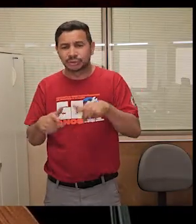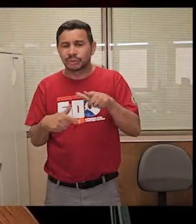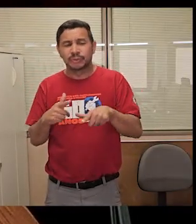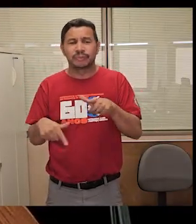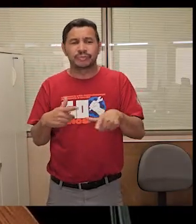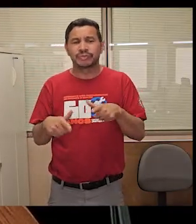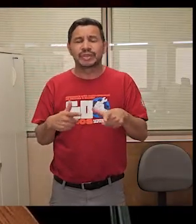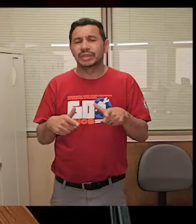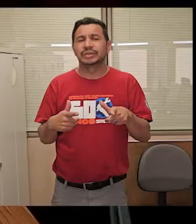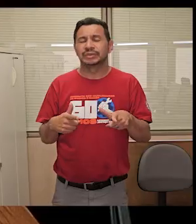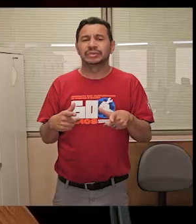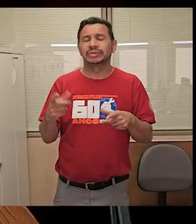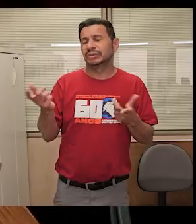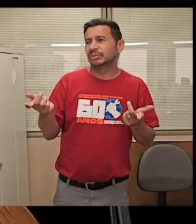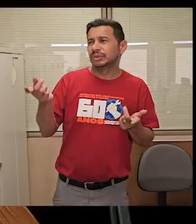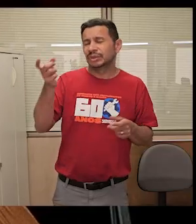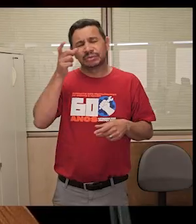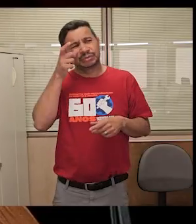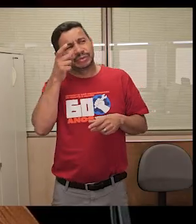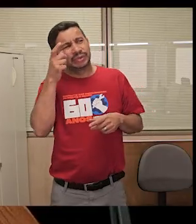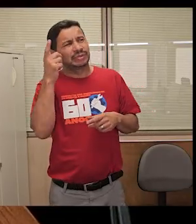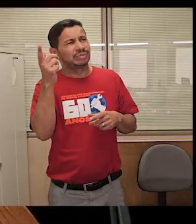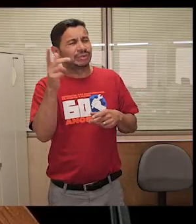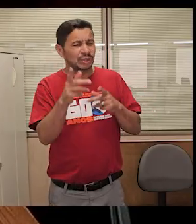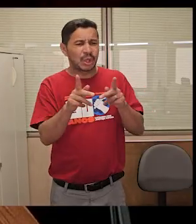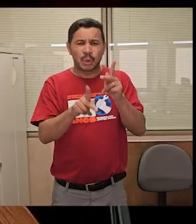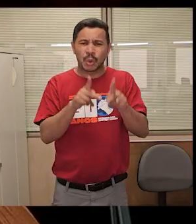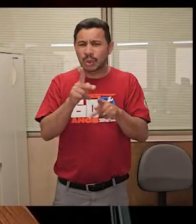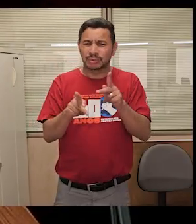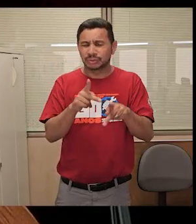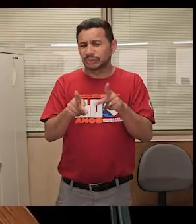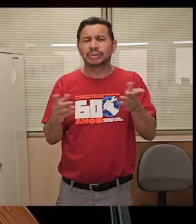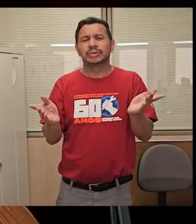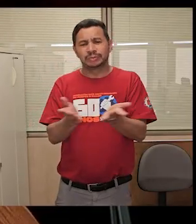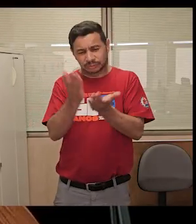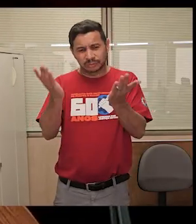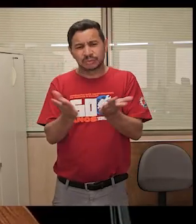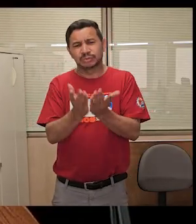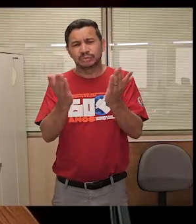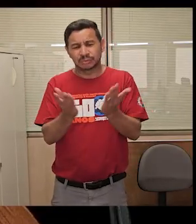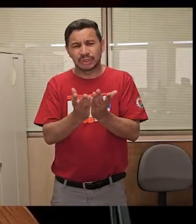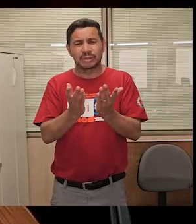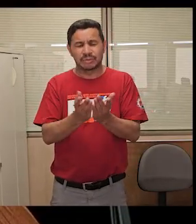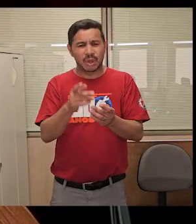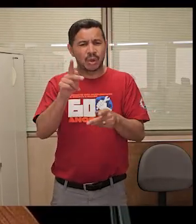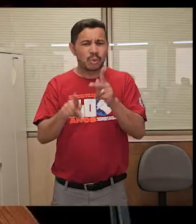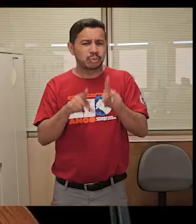de situação se coloca. Então, nós estamos falando de população periférica, está falando de população